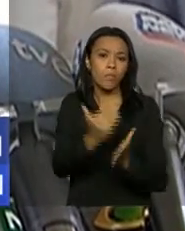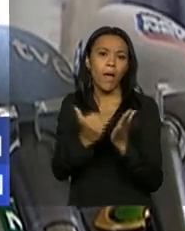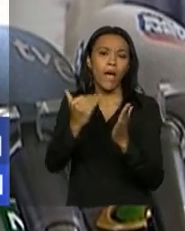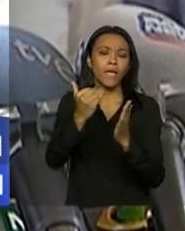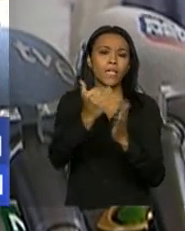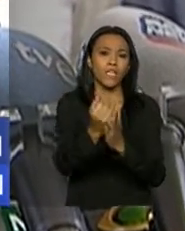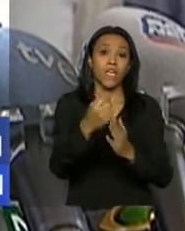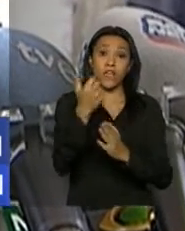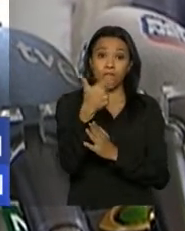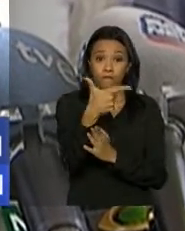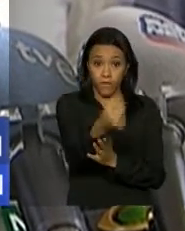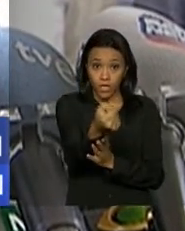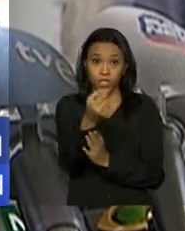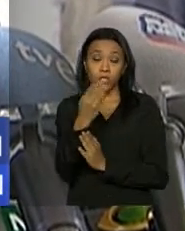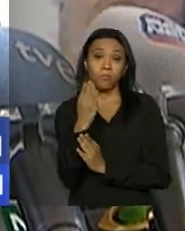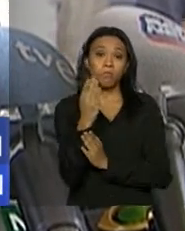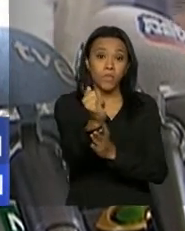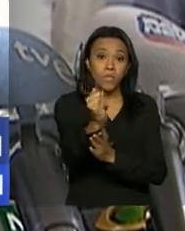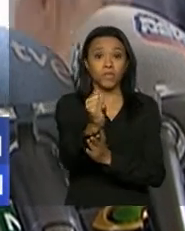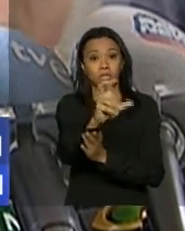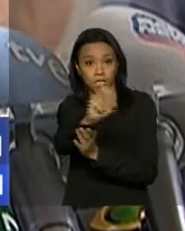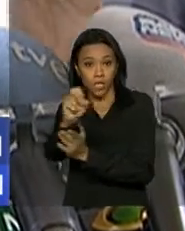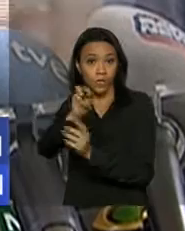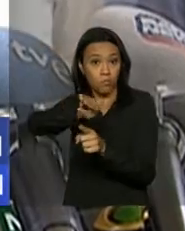20 bilhões e meio por ano.